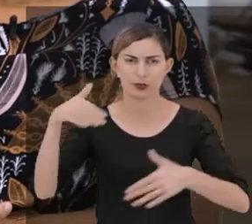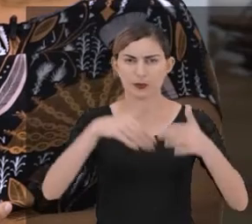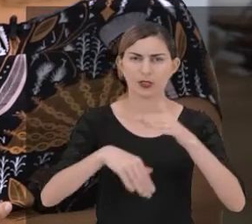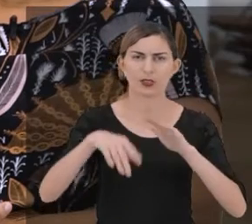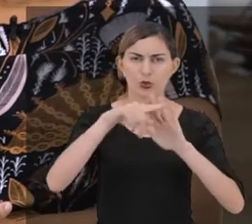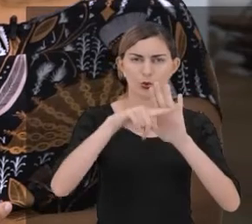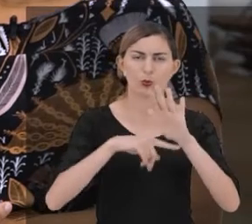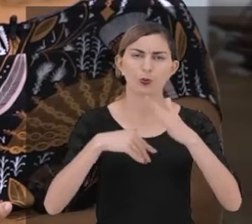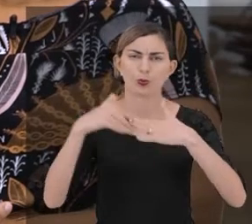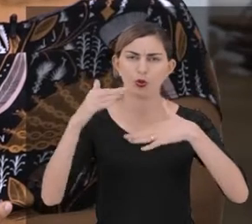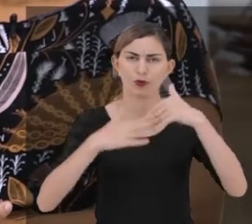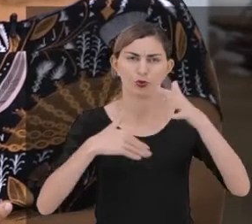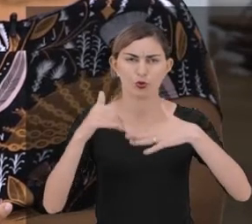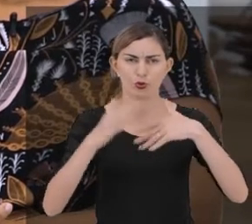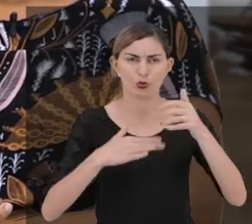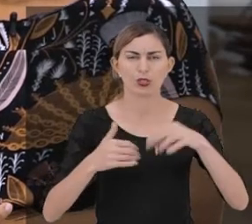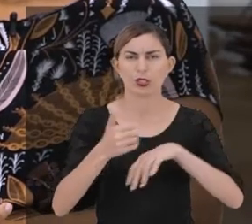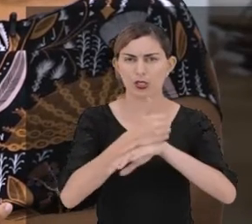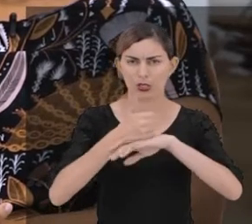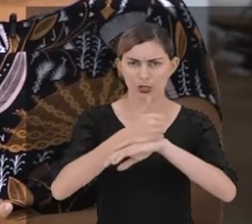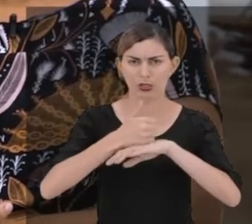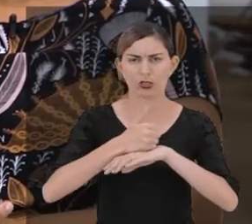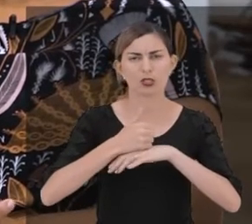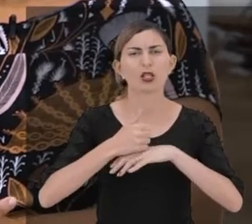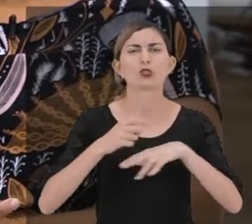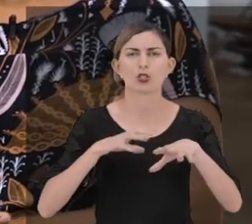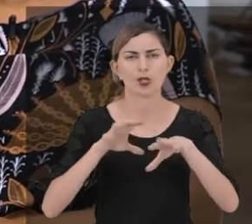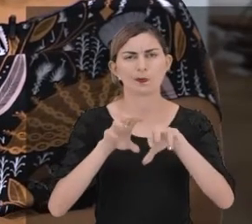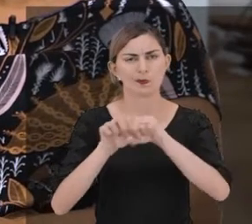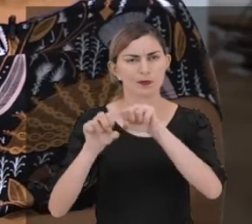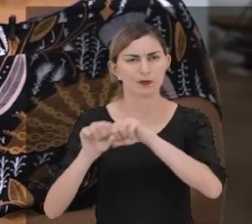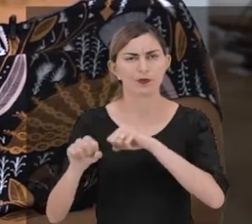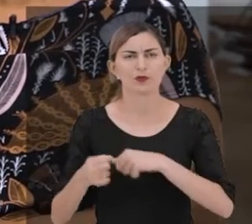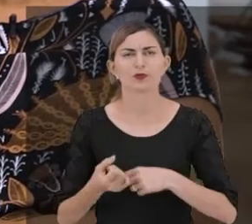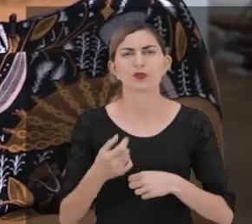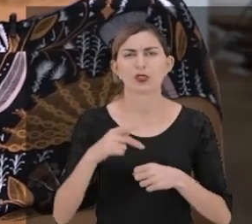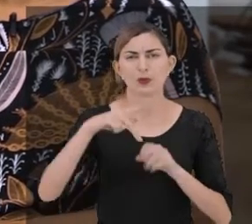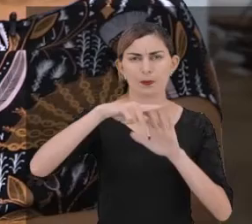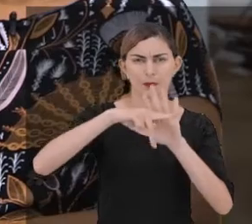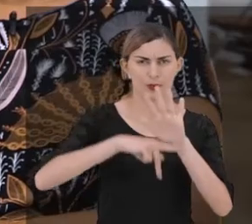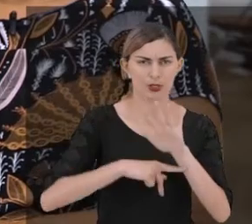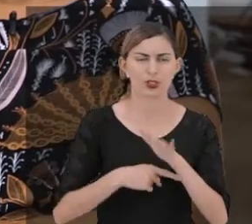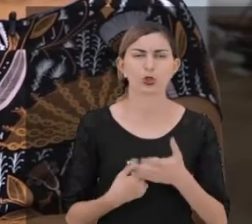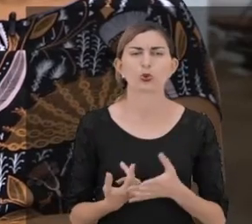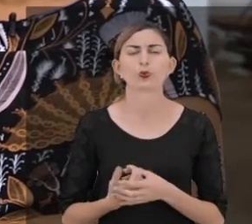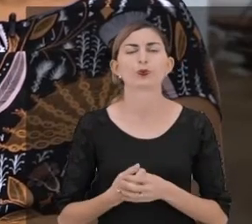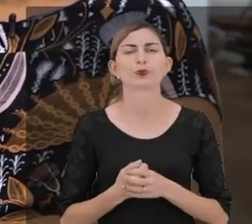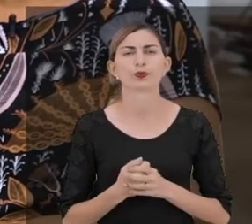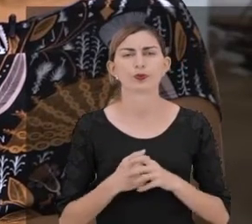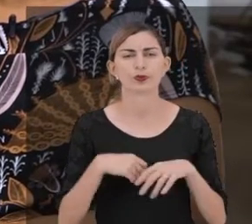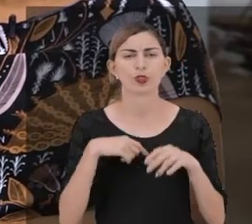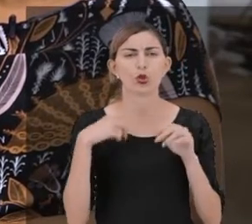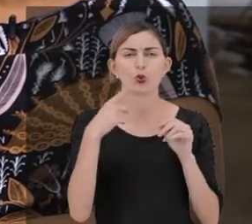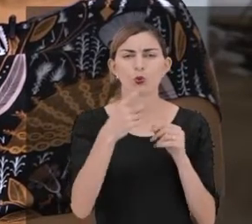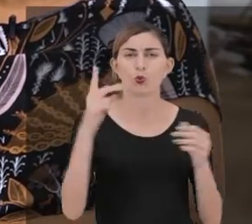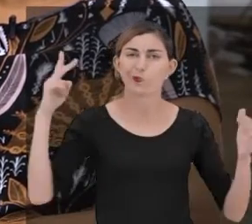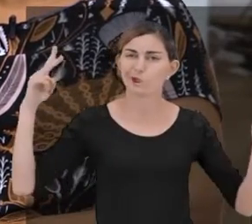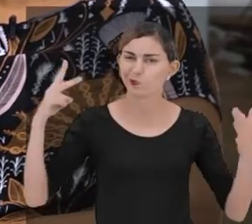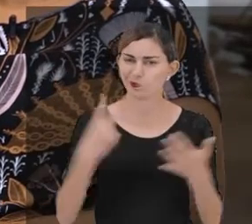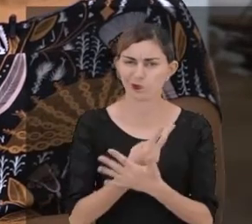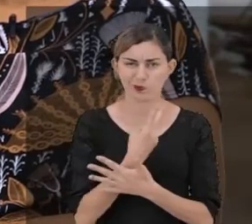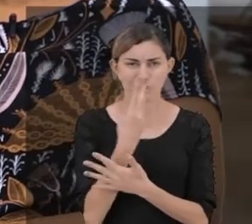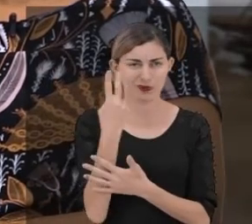os profissionais, eles estão habilitados a receber esse plano. E por um